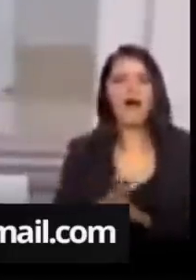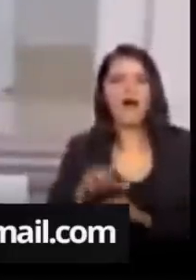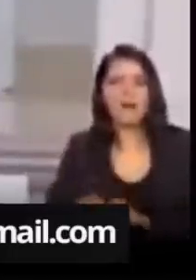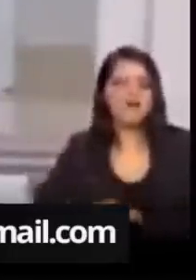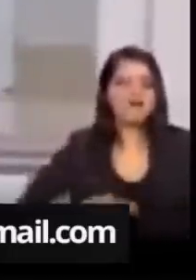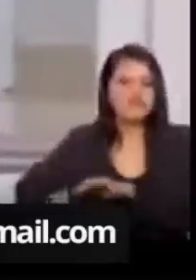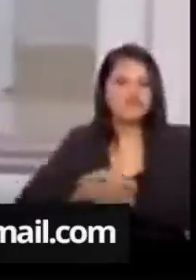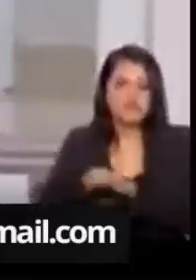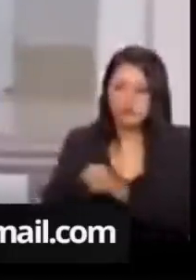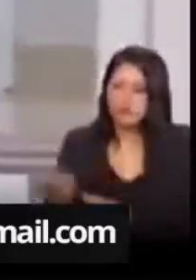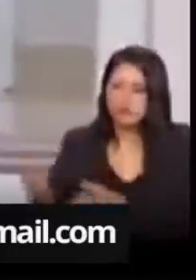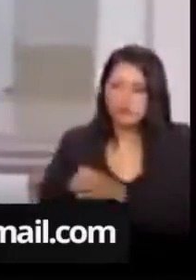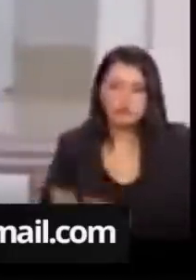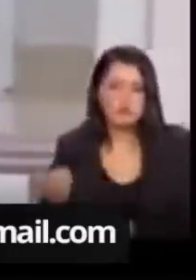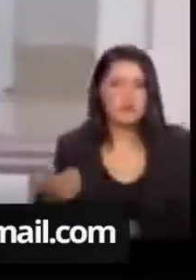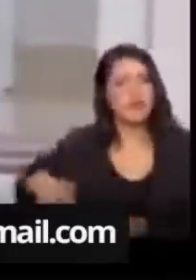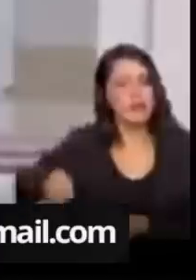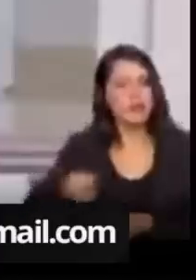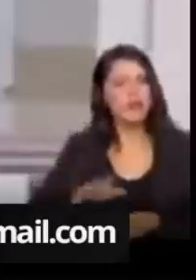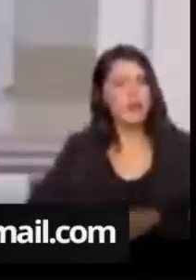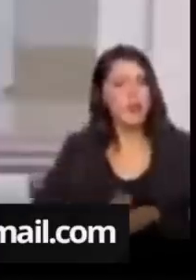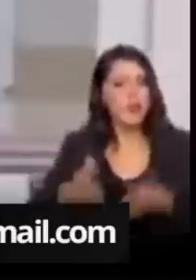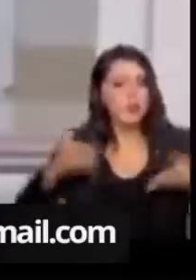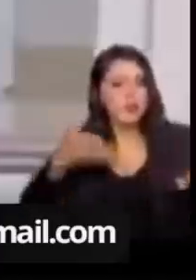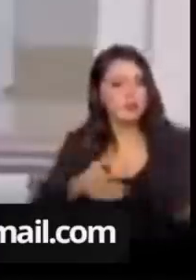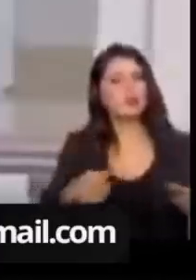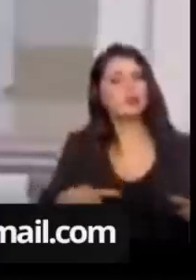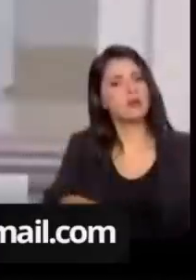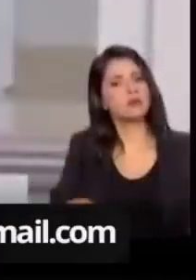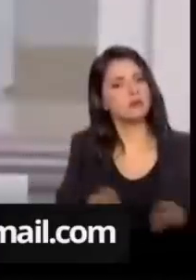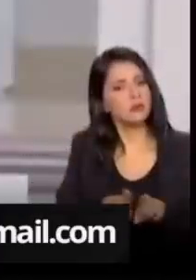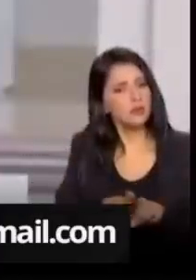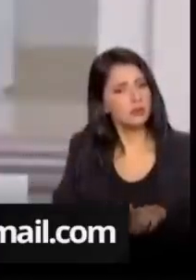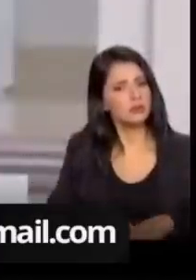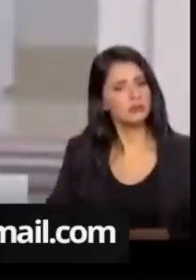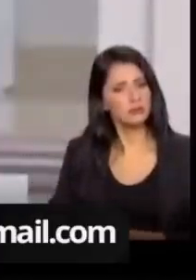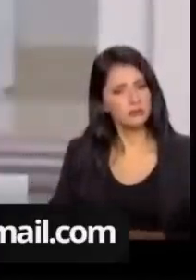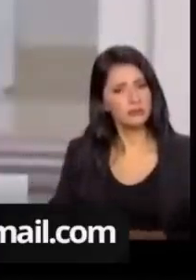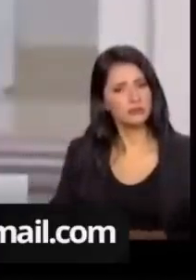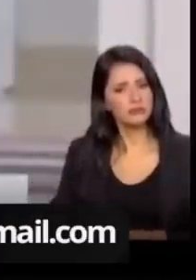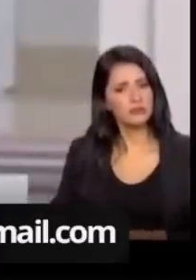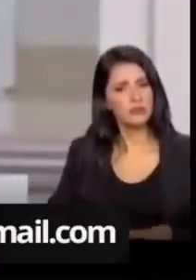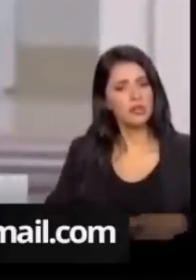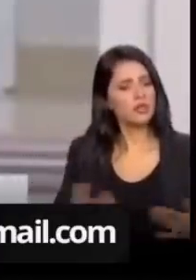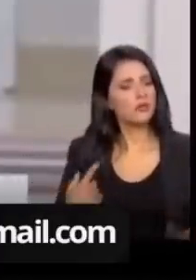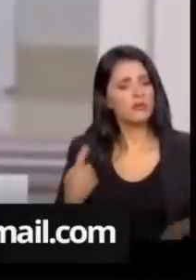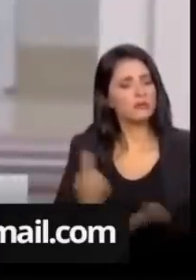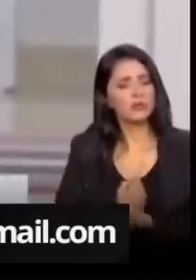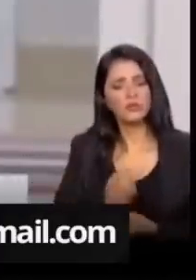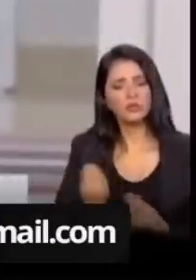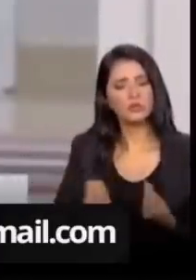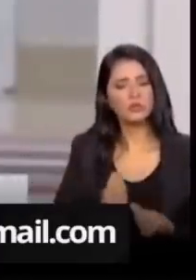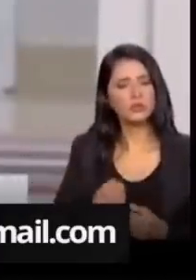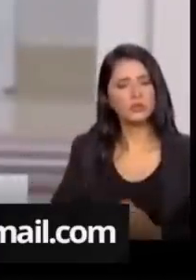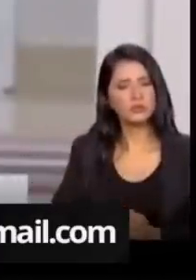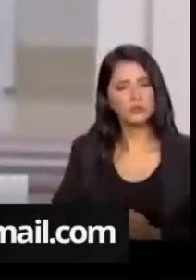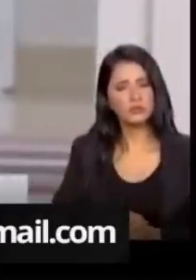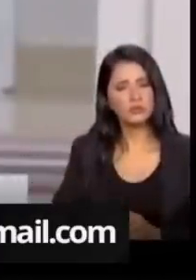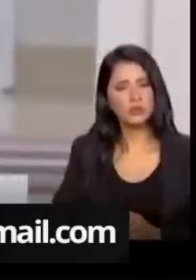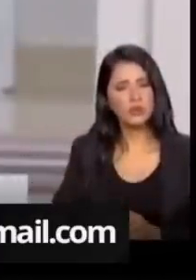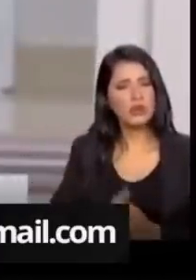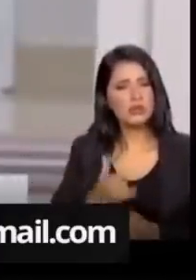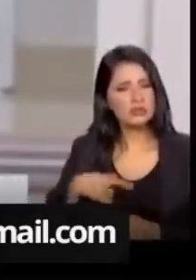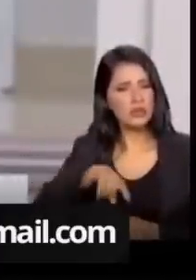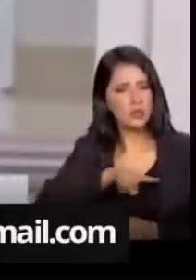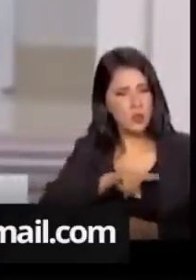e são os maiores participantes de guerra do mundo então fica me perguntando se não cabe